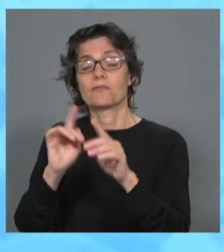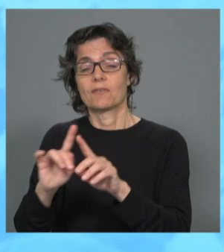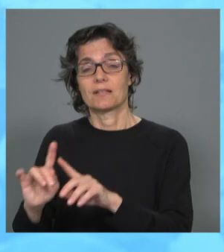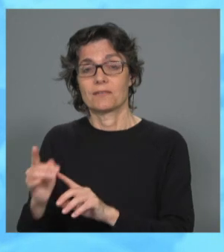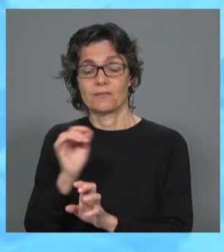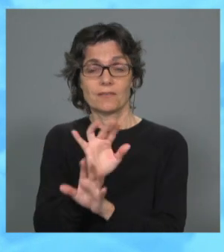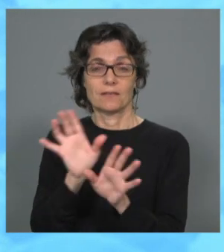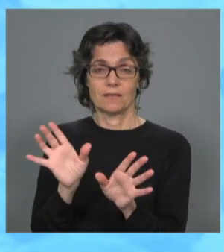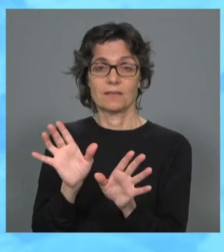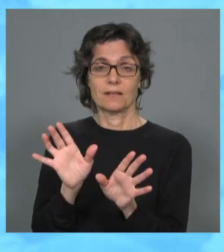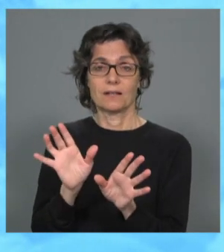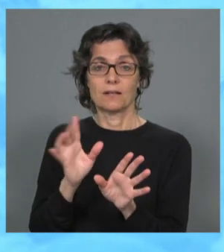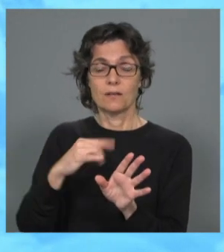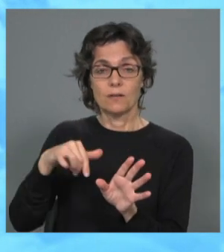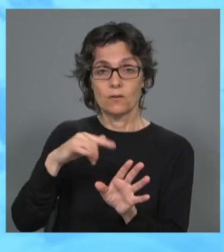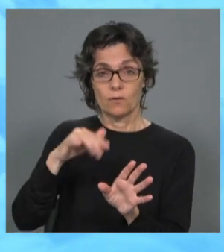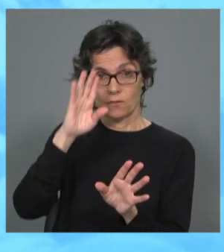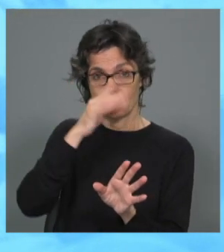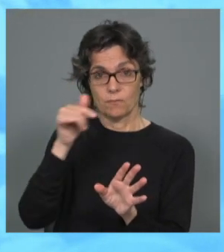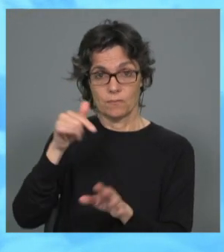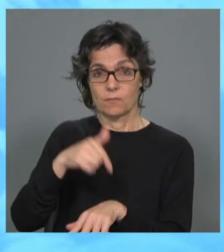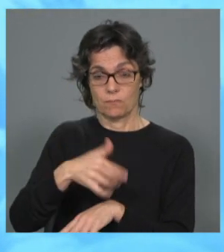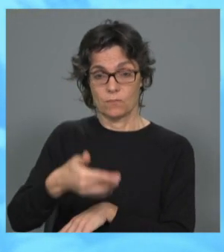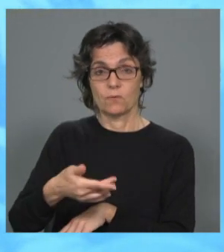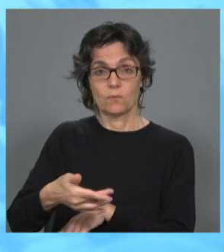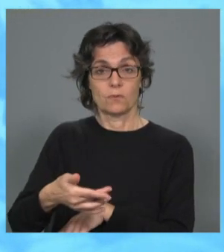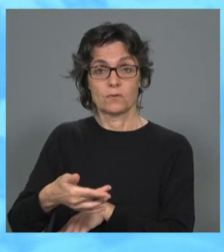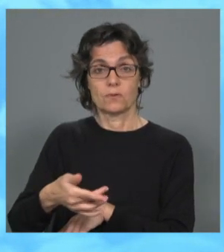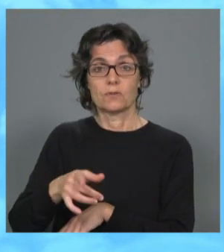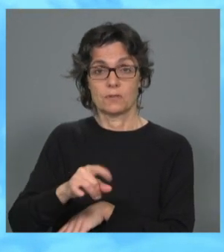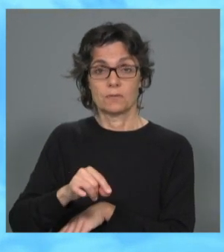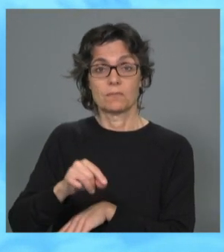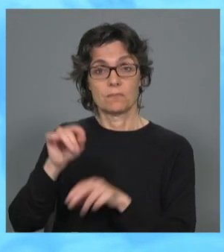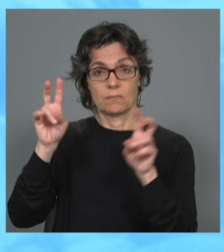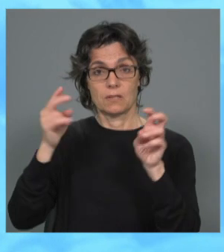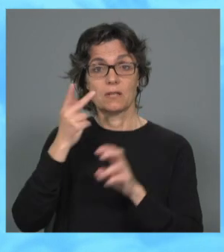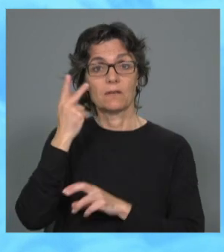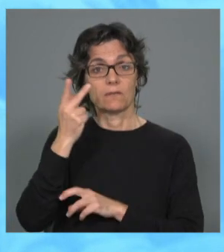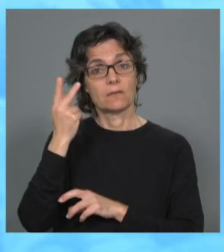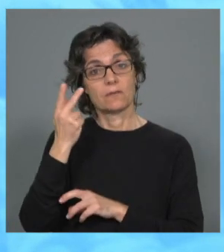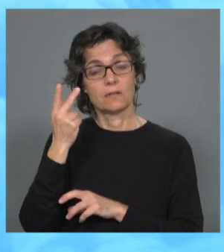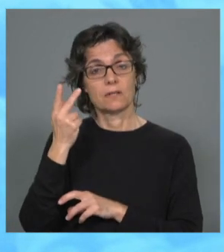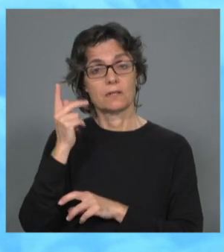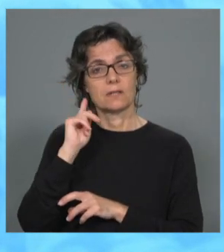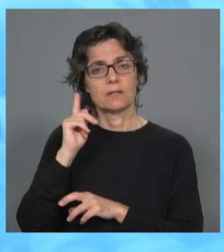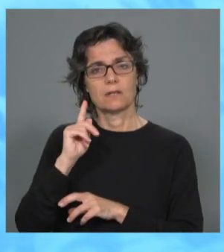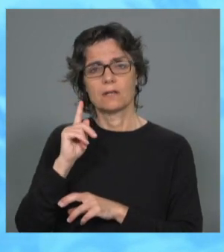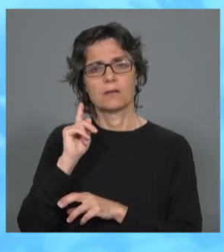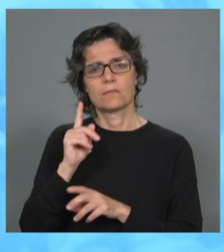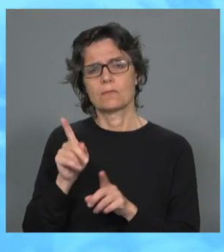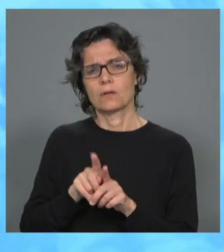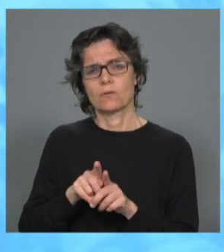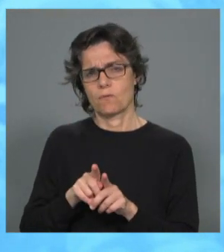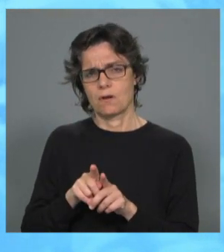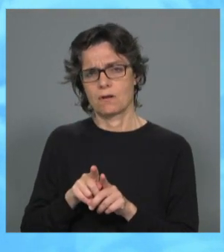E sabemos que hoje não é menos necessário o tema da vida do que era no passado. Se o Papa refere que